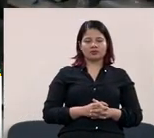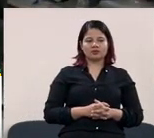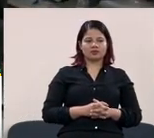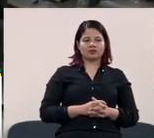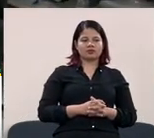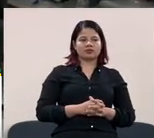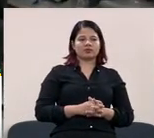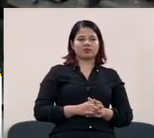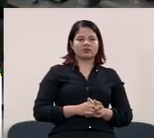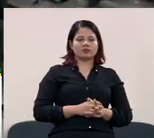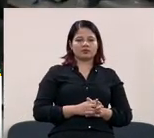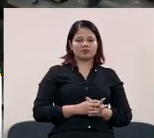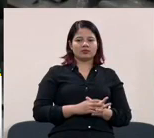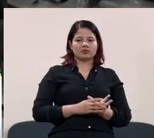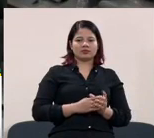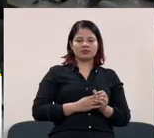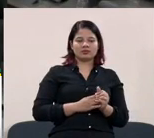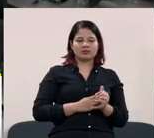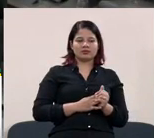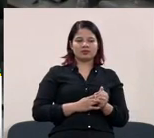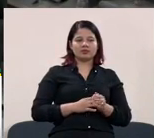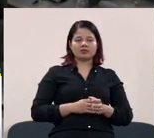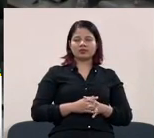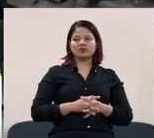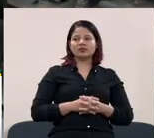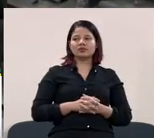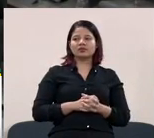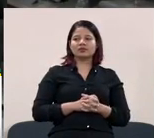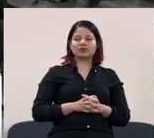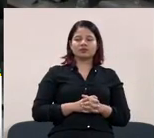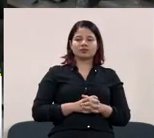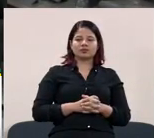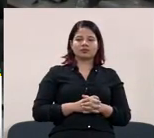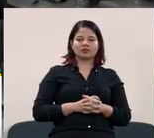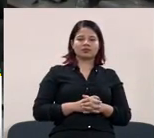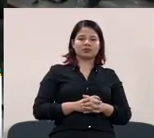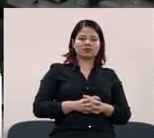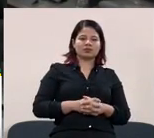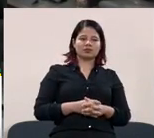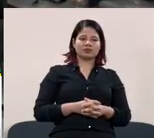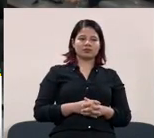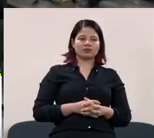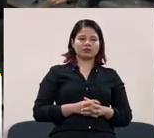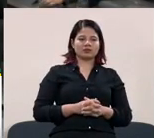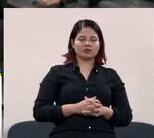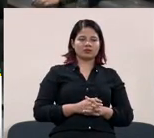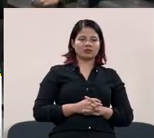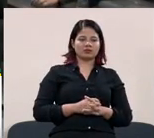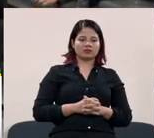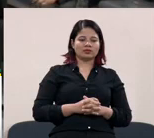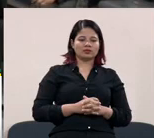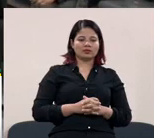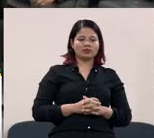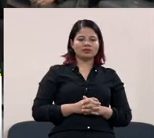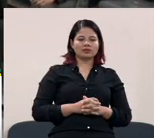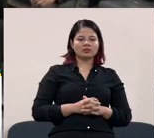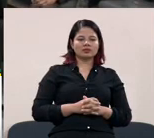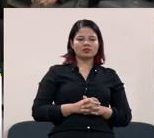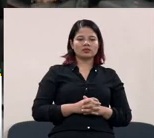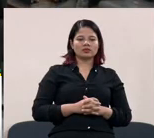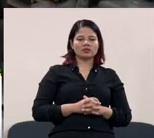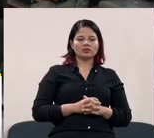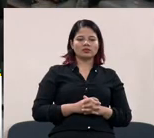Faltou autorização de Vossa Excelência. 15 minutos regimentais. E também peço autorização para falar aqui da bancada, deputado